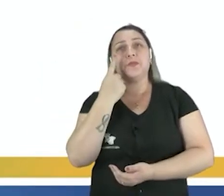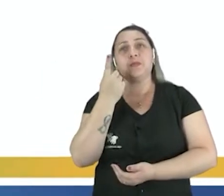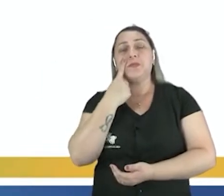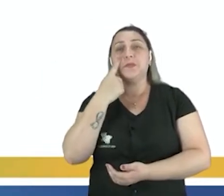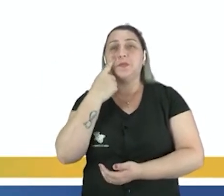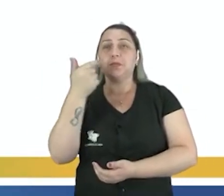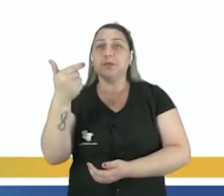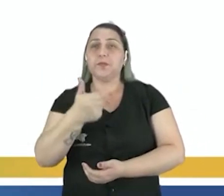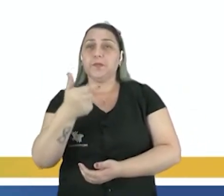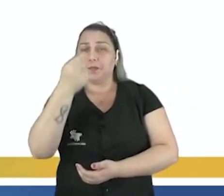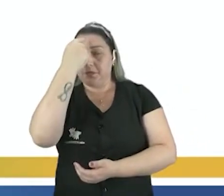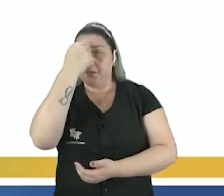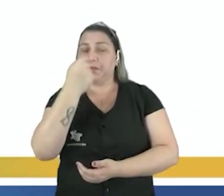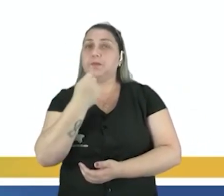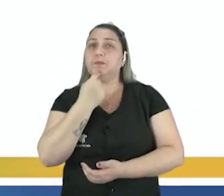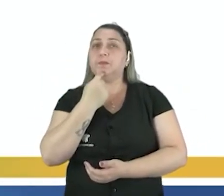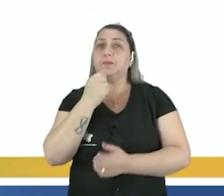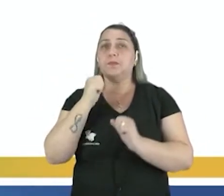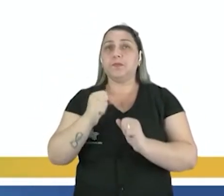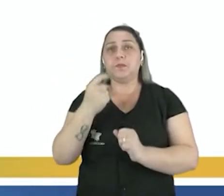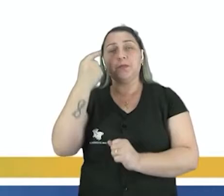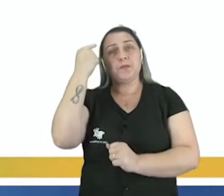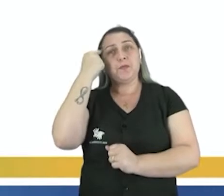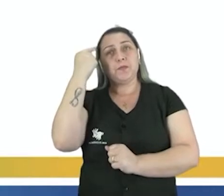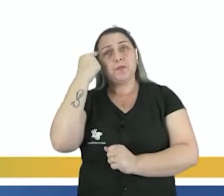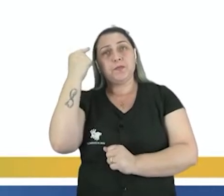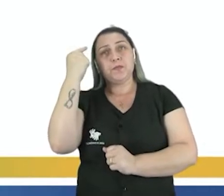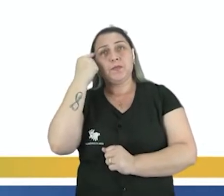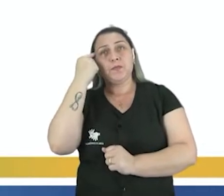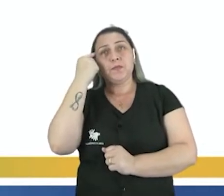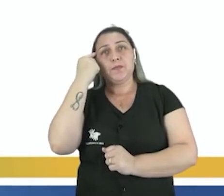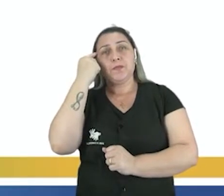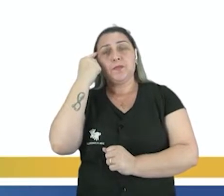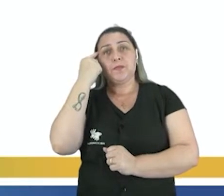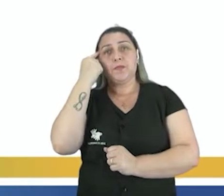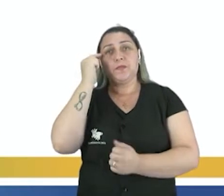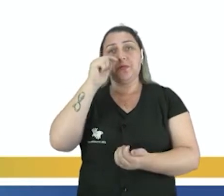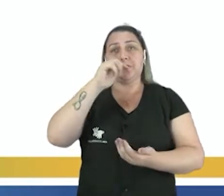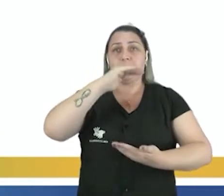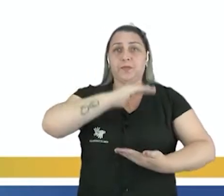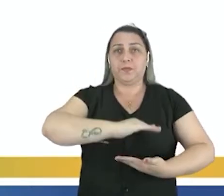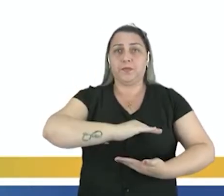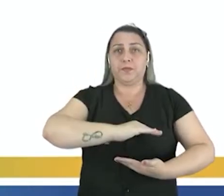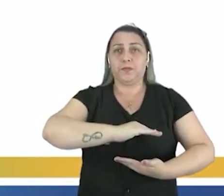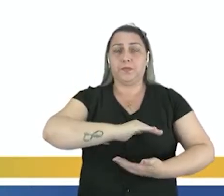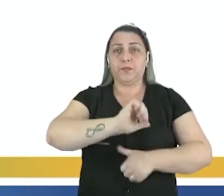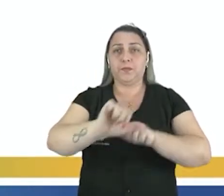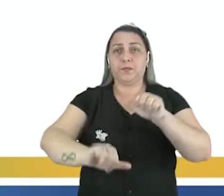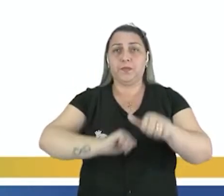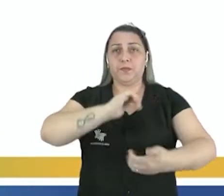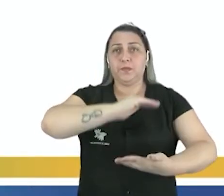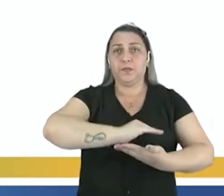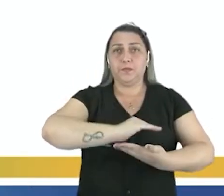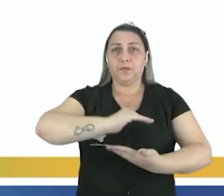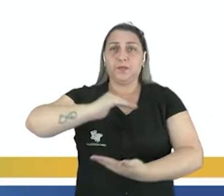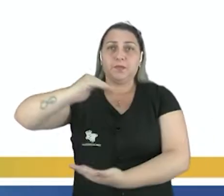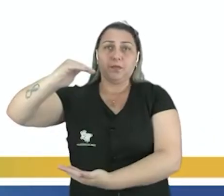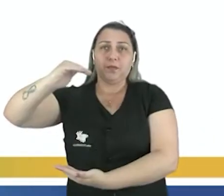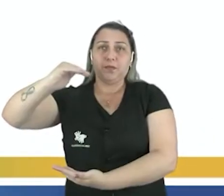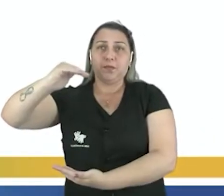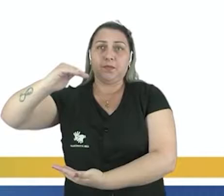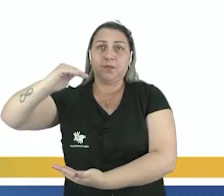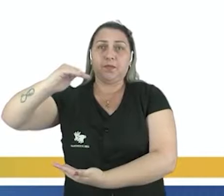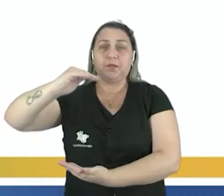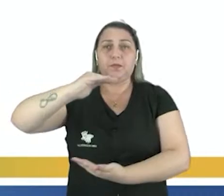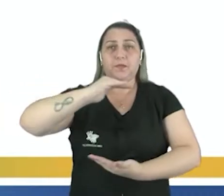segunda imagem também. Eu posso imaginar que a figura menor é resultado de uma transformação geométrica da maior.